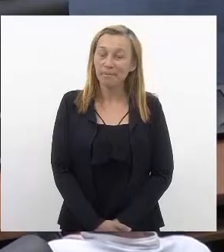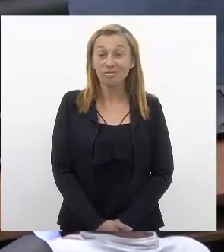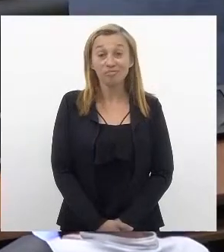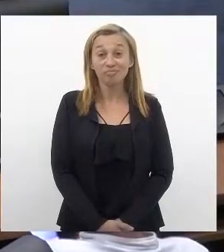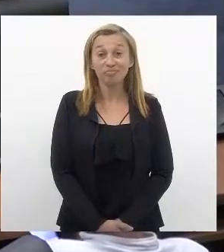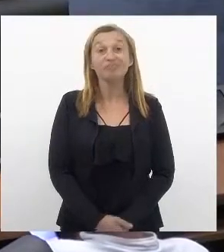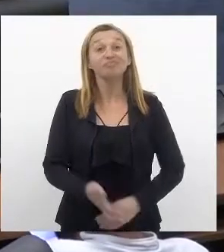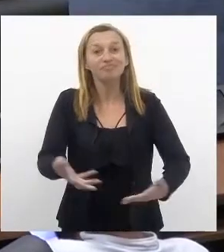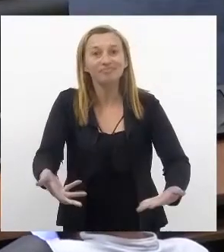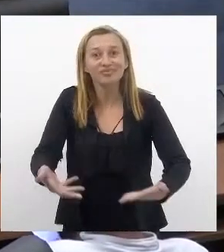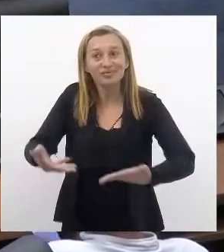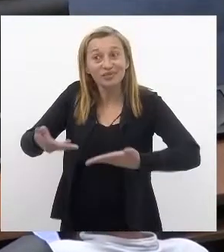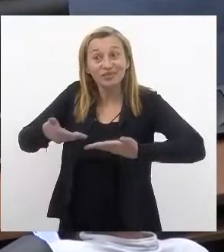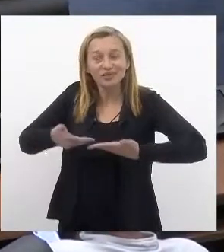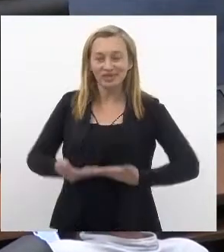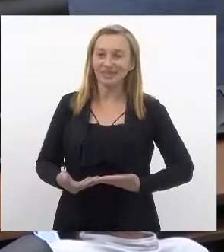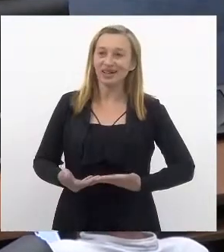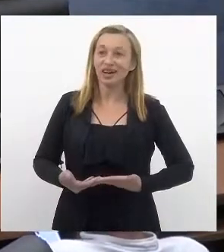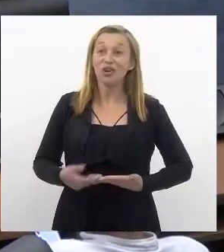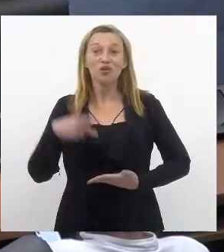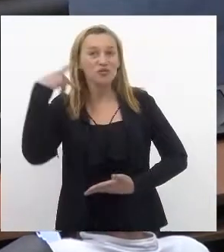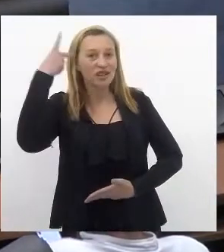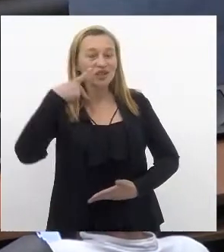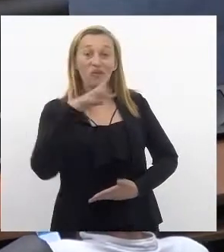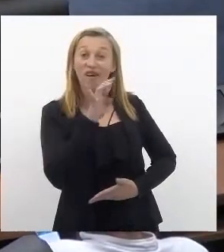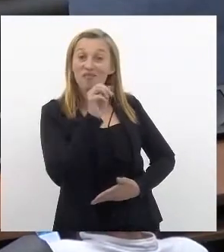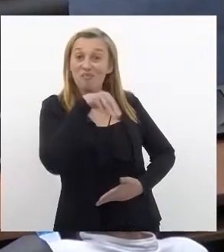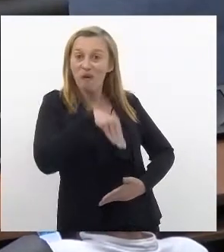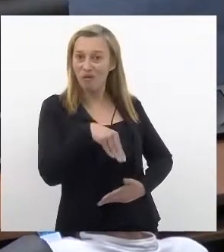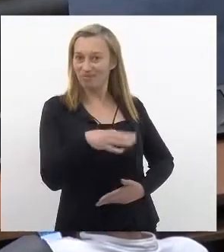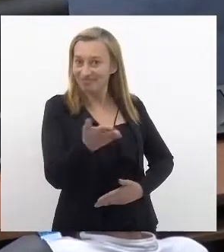Queria convidar o vereador Raimon.